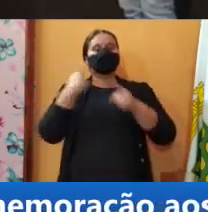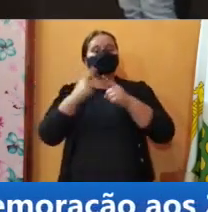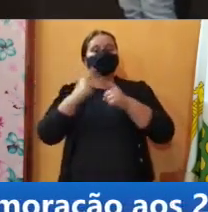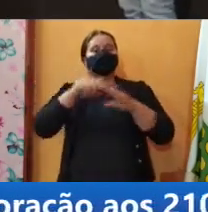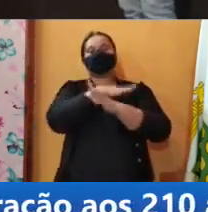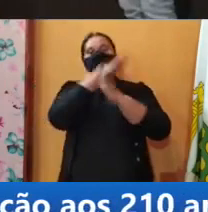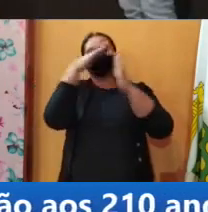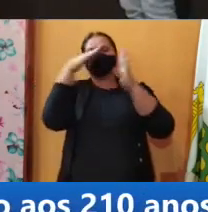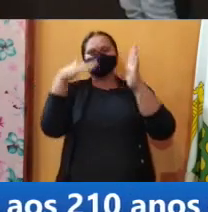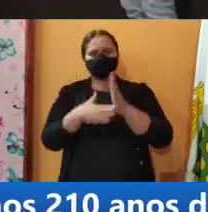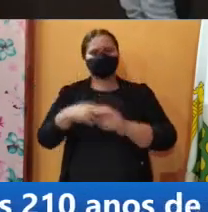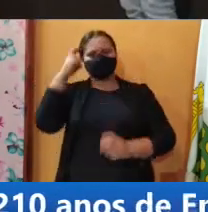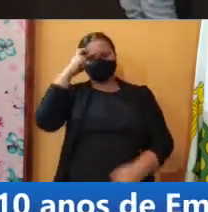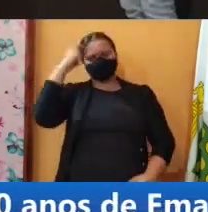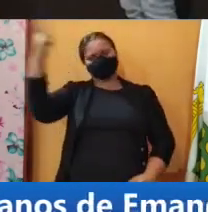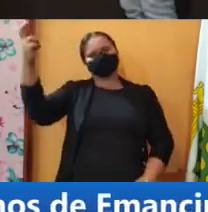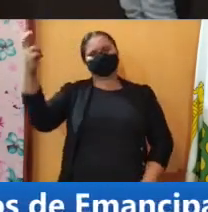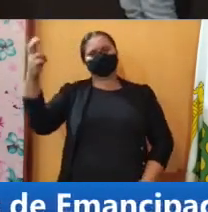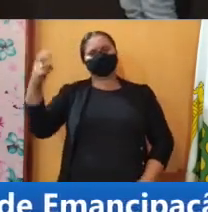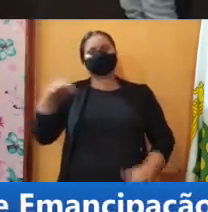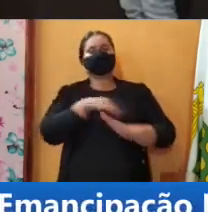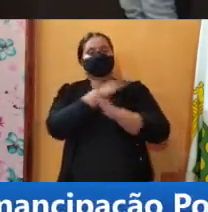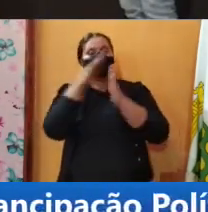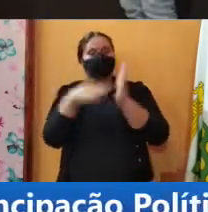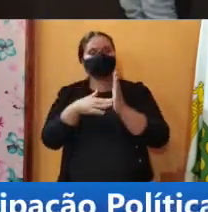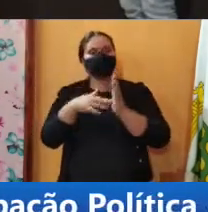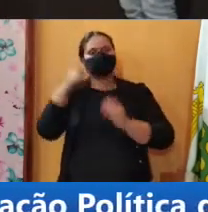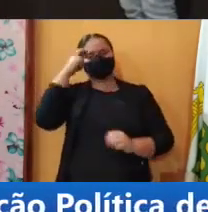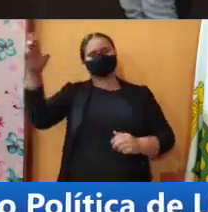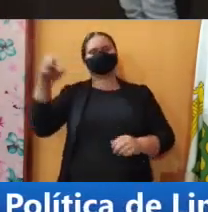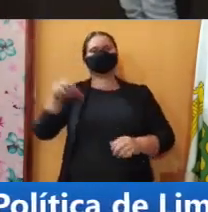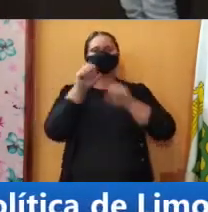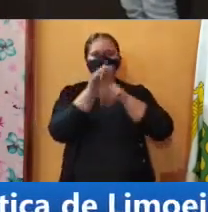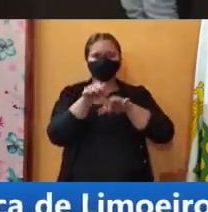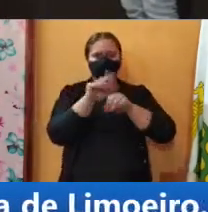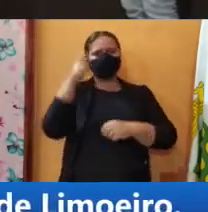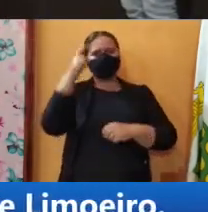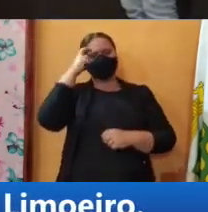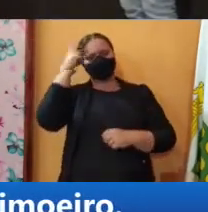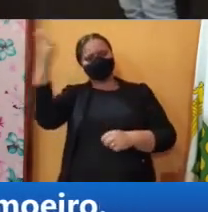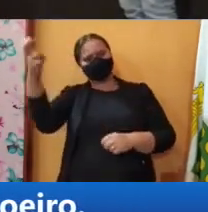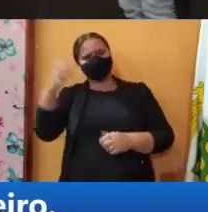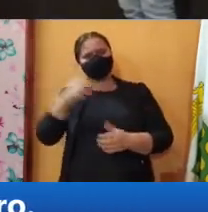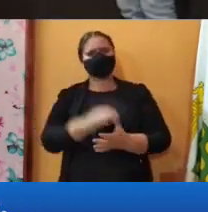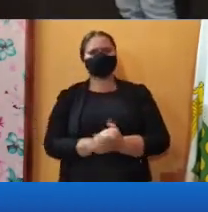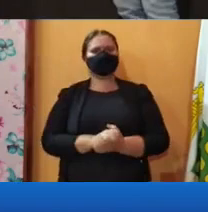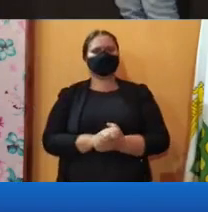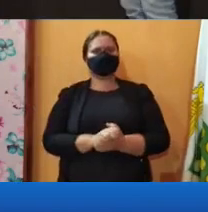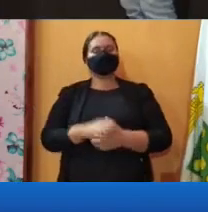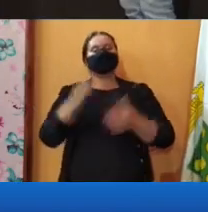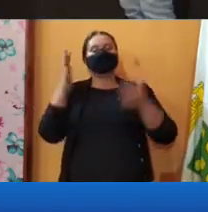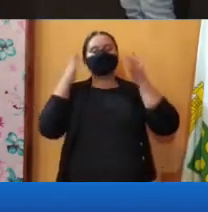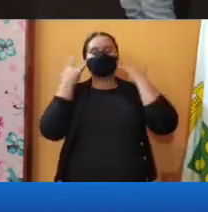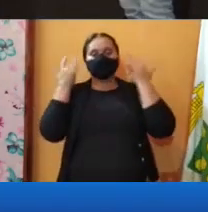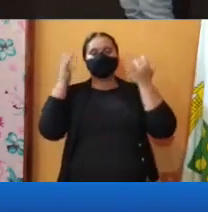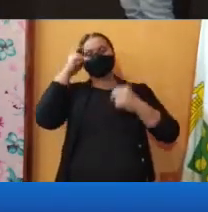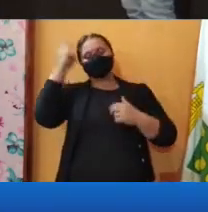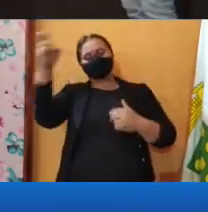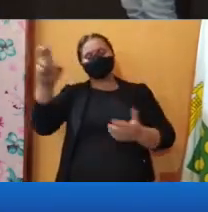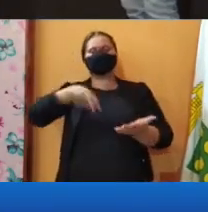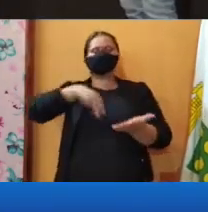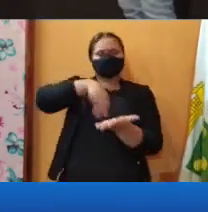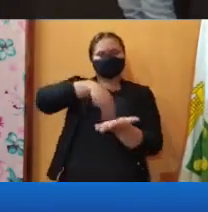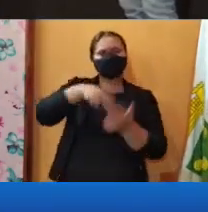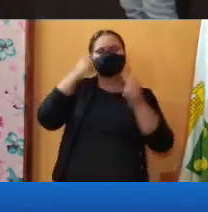cultura. Tudo é cultura. A educação é cultura. O teatro é cultura. A dança